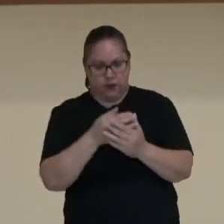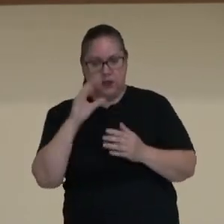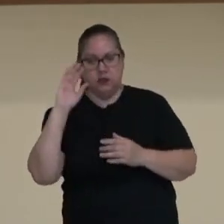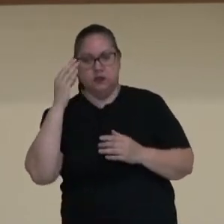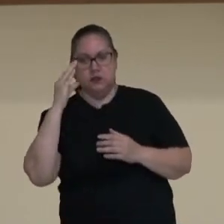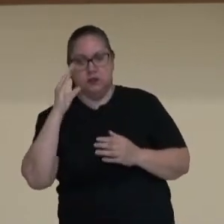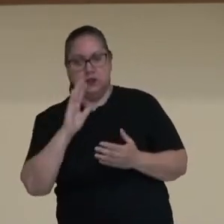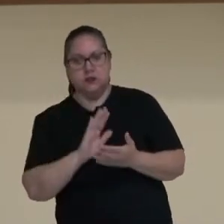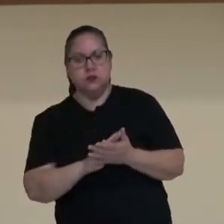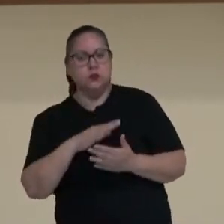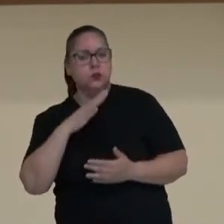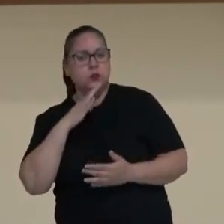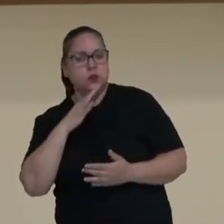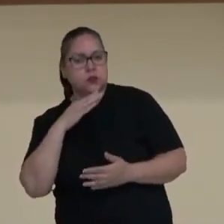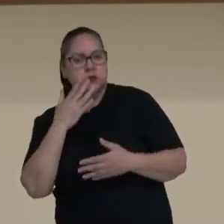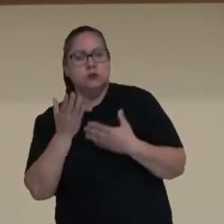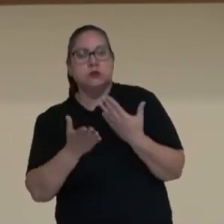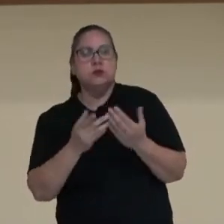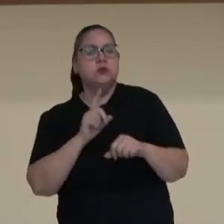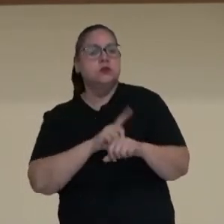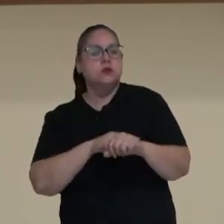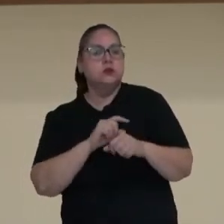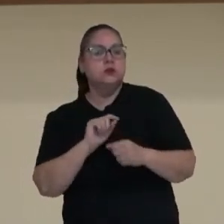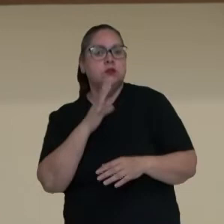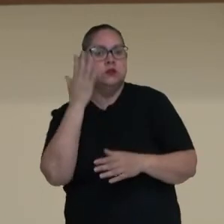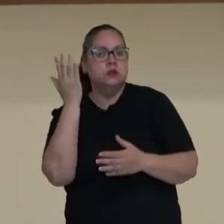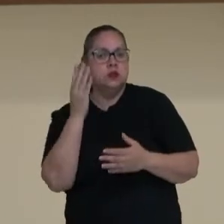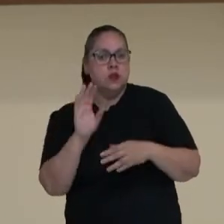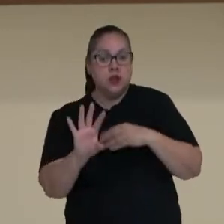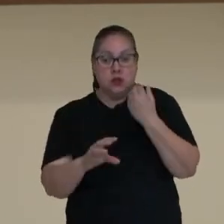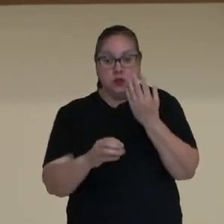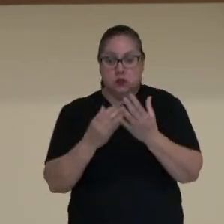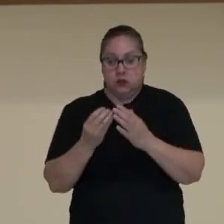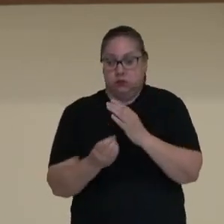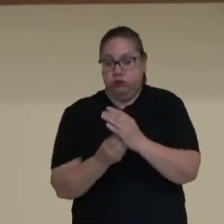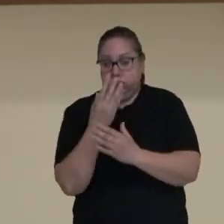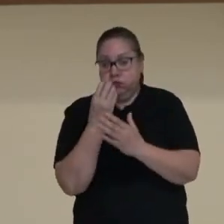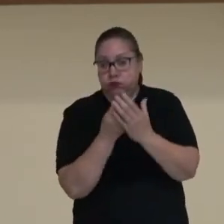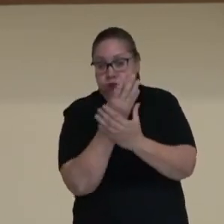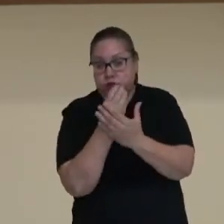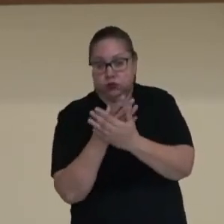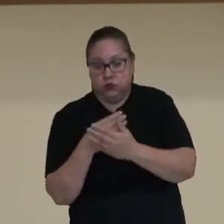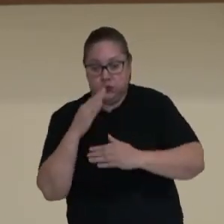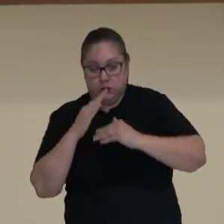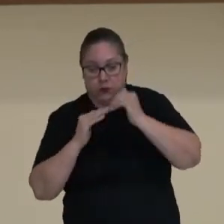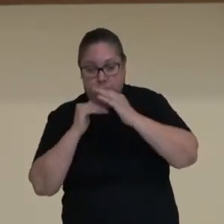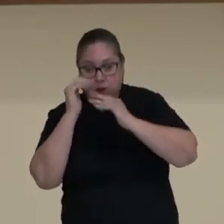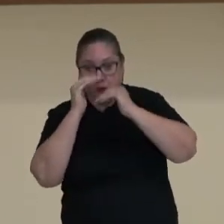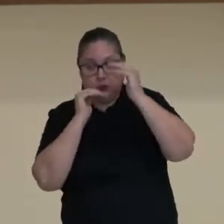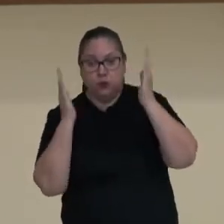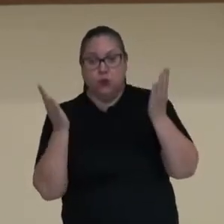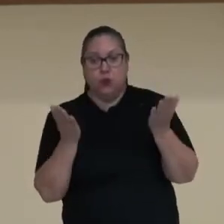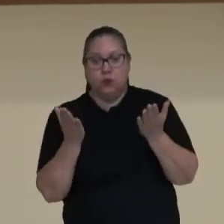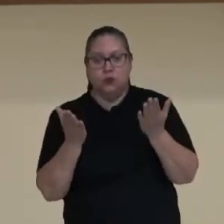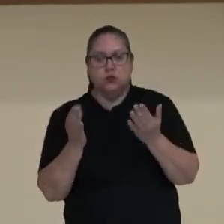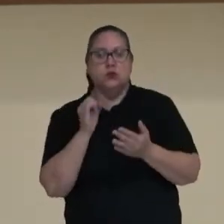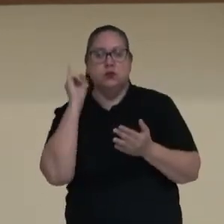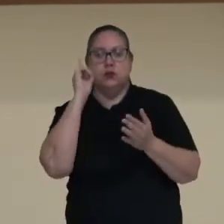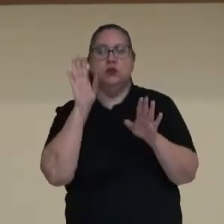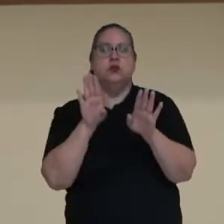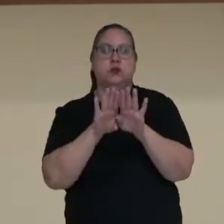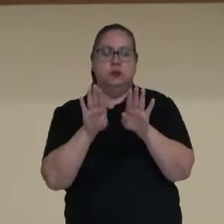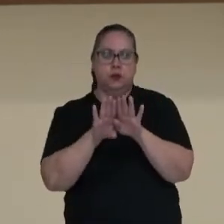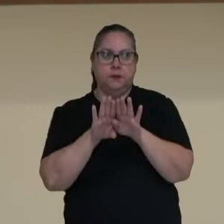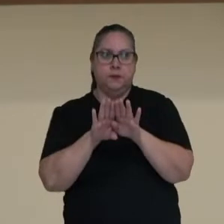ciência, do conhecimento, em um momento que as coisas estavam realmente, né, em ebulição, estavam sendo construídas, hoje ainda é importante, porque a gente